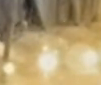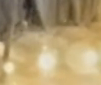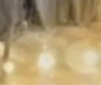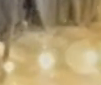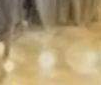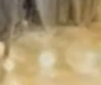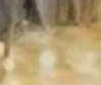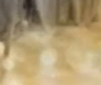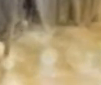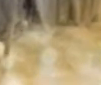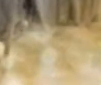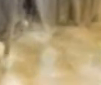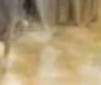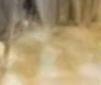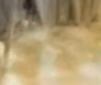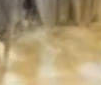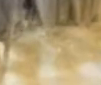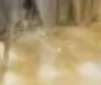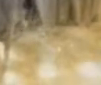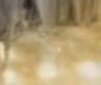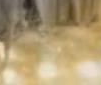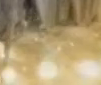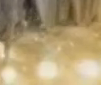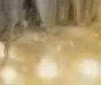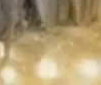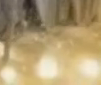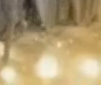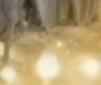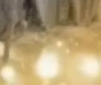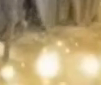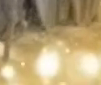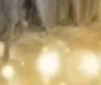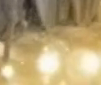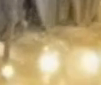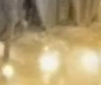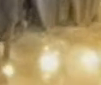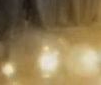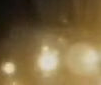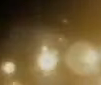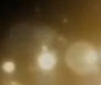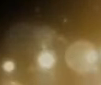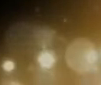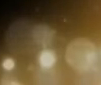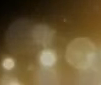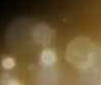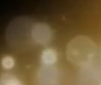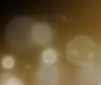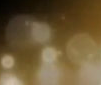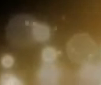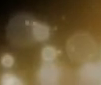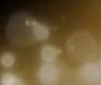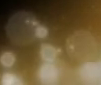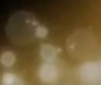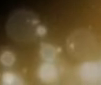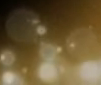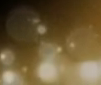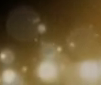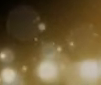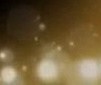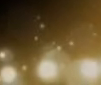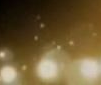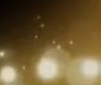dizia: tem coisas que a gente sabe, não sabe que sabe. Um índio andou pelo